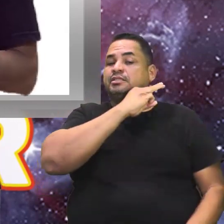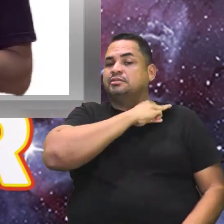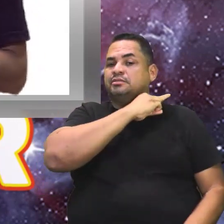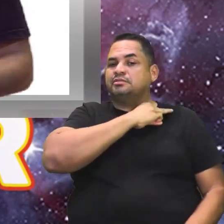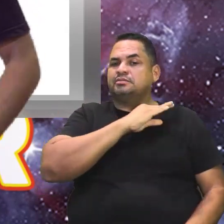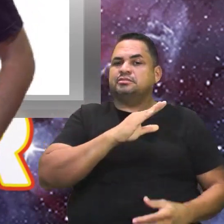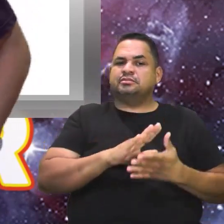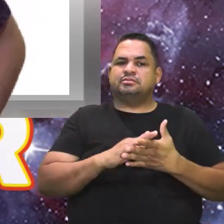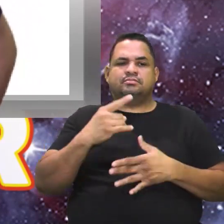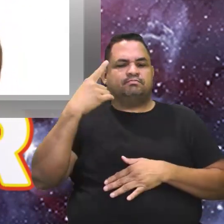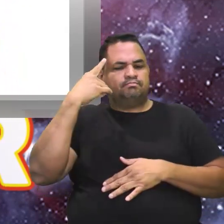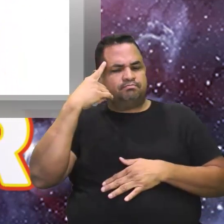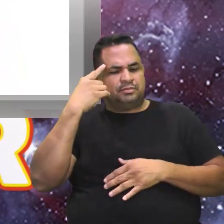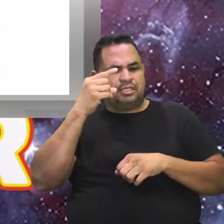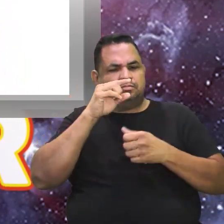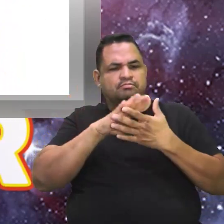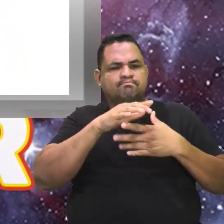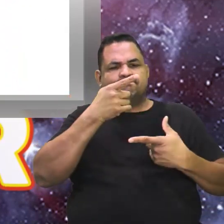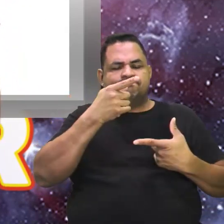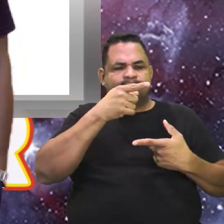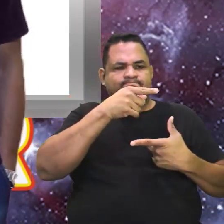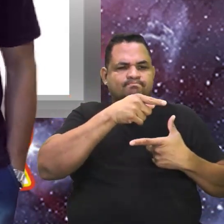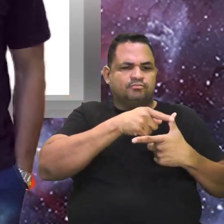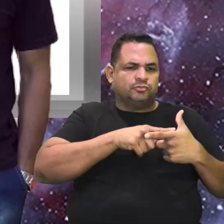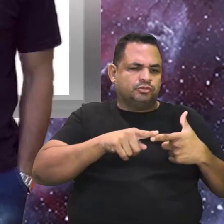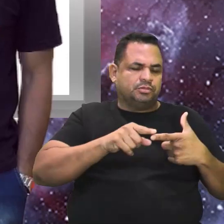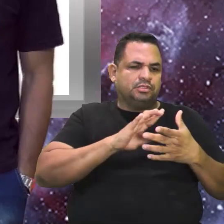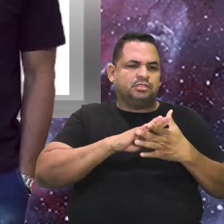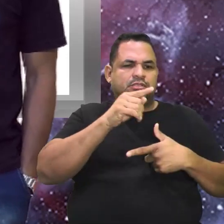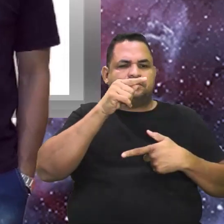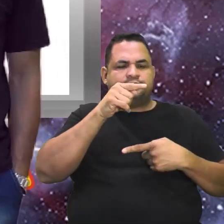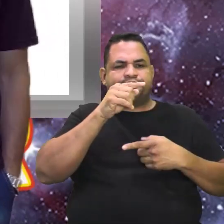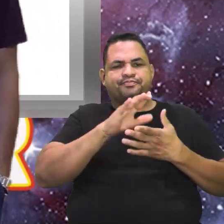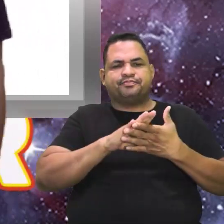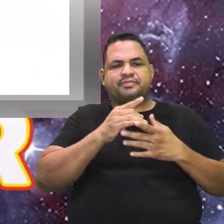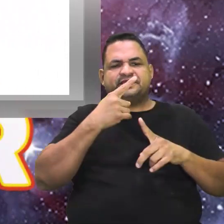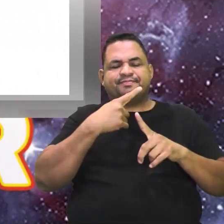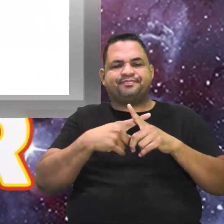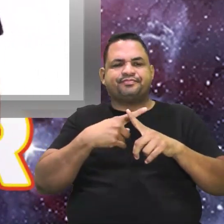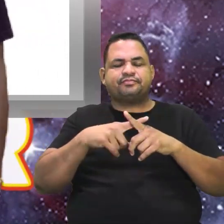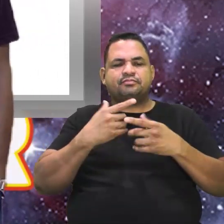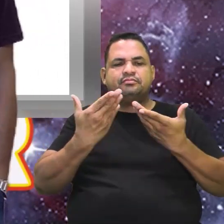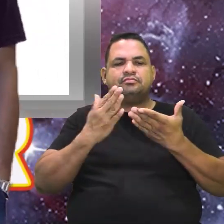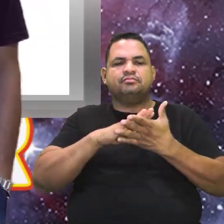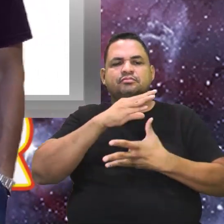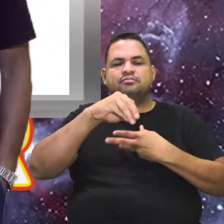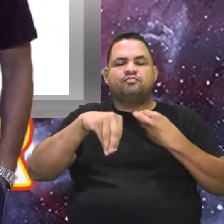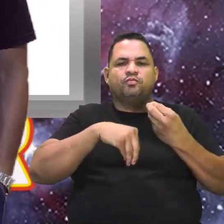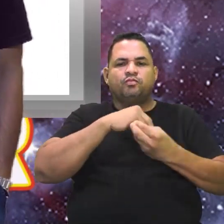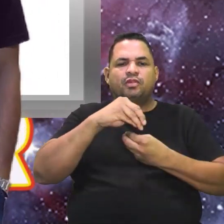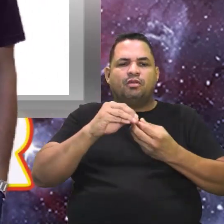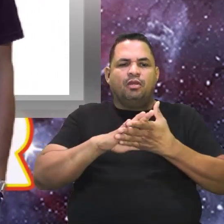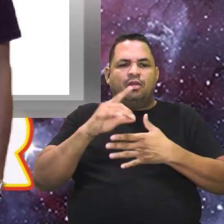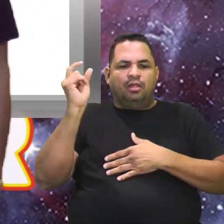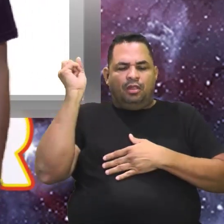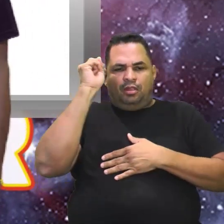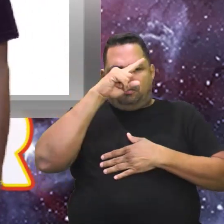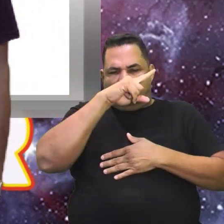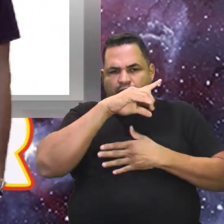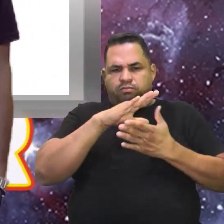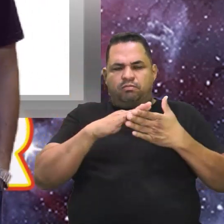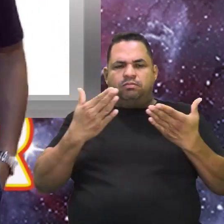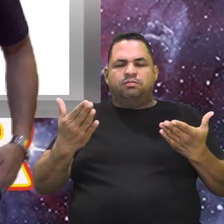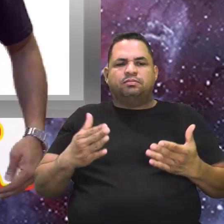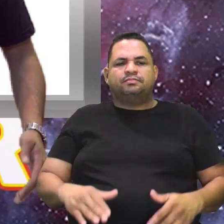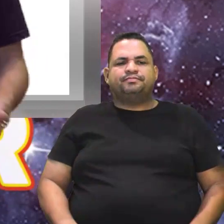esse raciocínio, né? Multiplica, divide, aí tem essa base 10 aí que ele deu uma mesclada aí para poder dar um grau de dificuldade na questão, né?